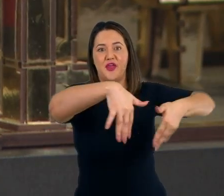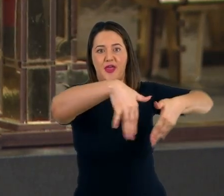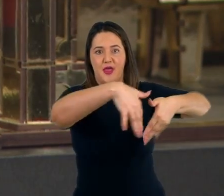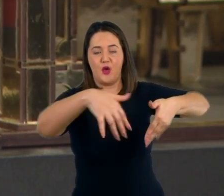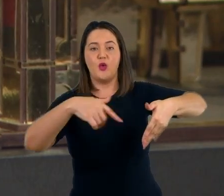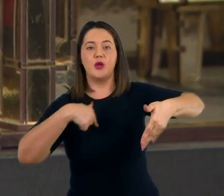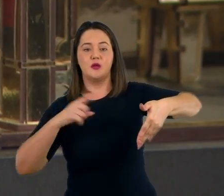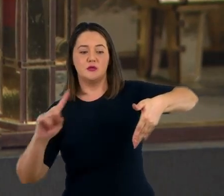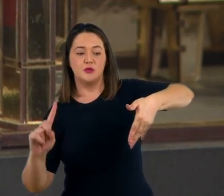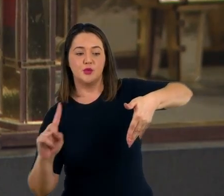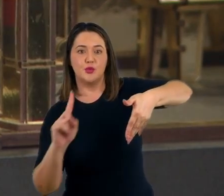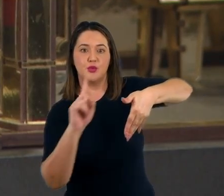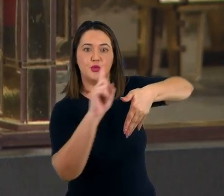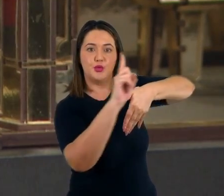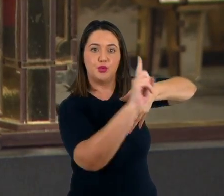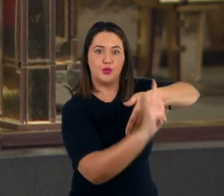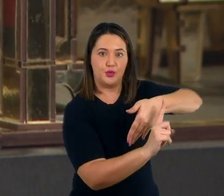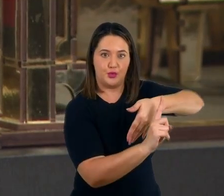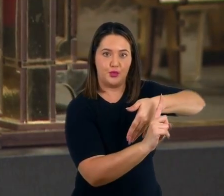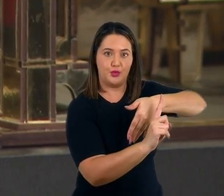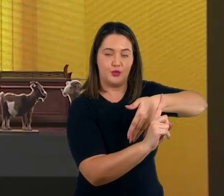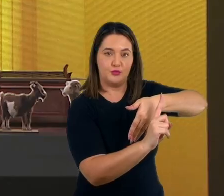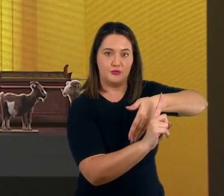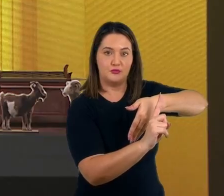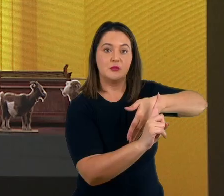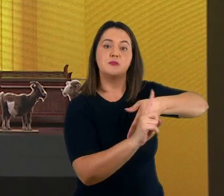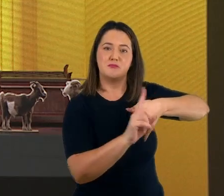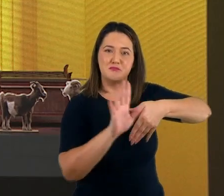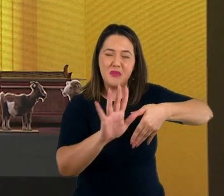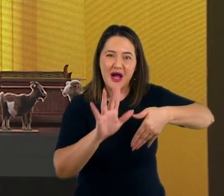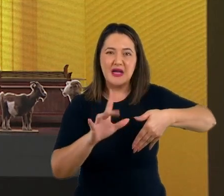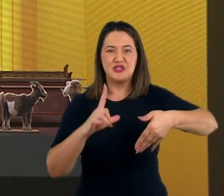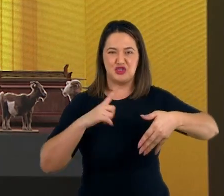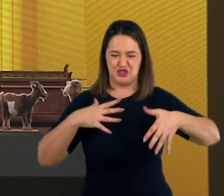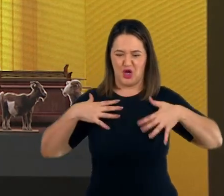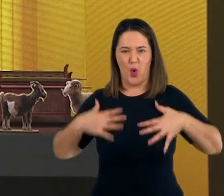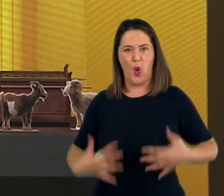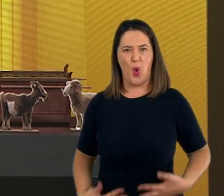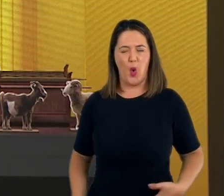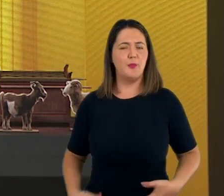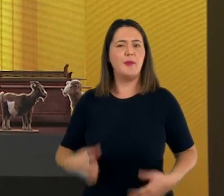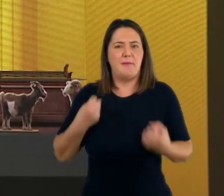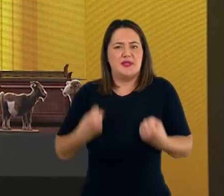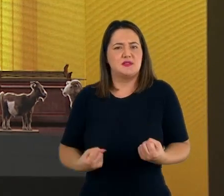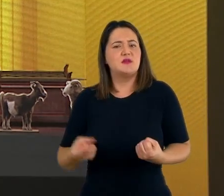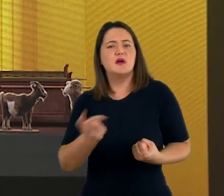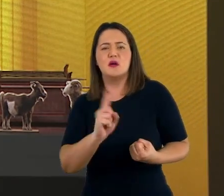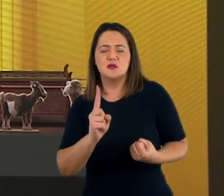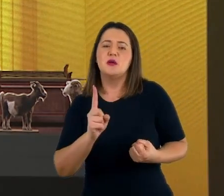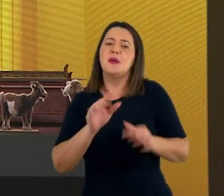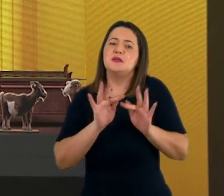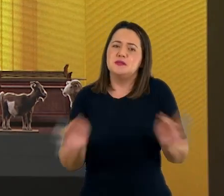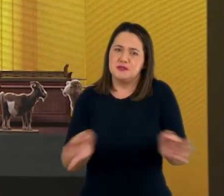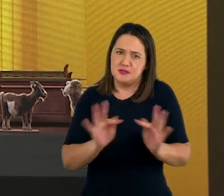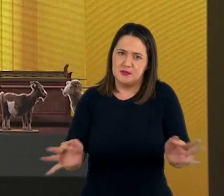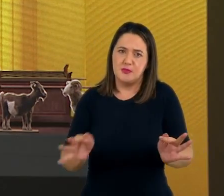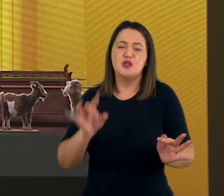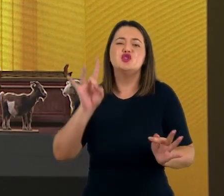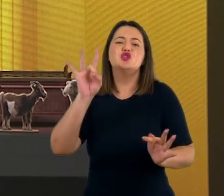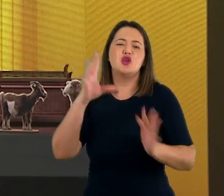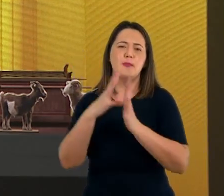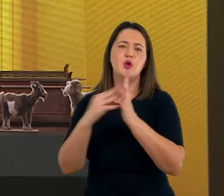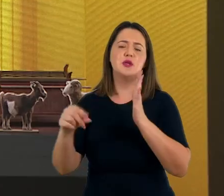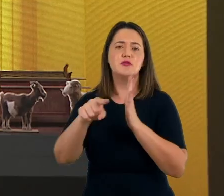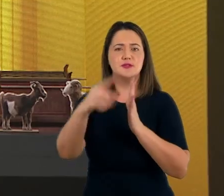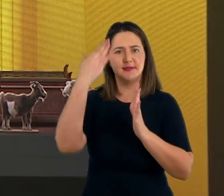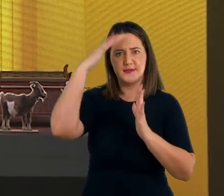véu até o lugar santíssimo. Lembrando que o sacerdote não ia ali com todo esse aparato de vestuário